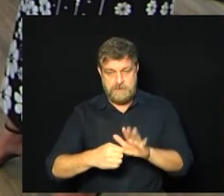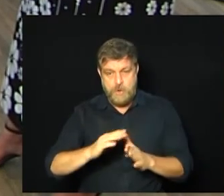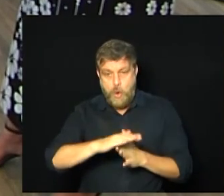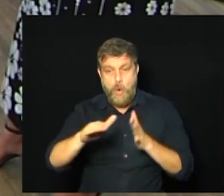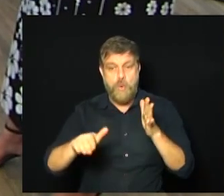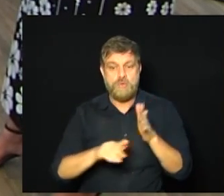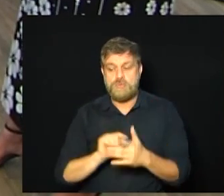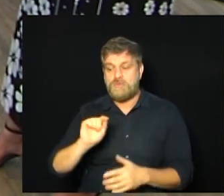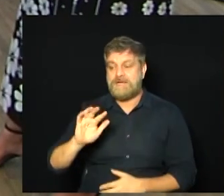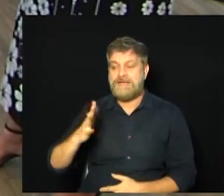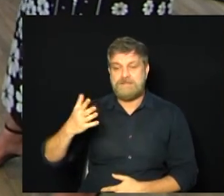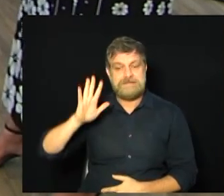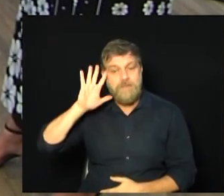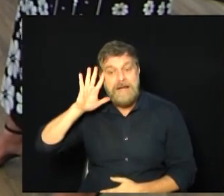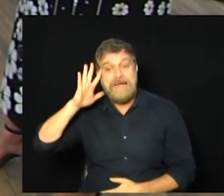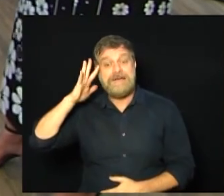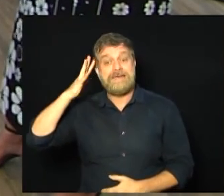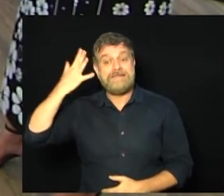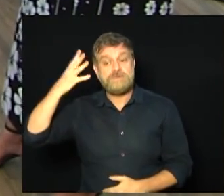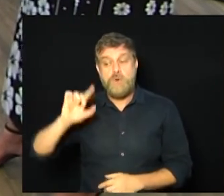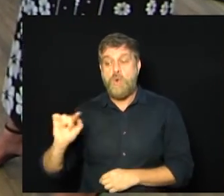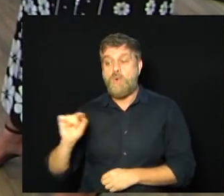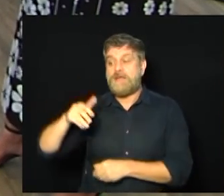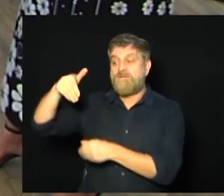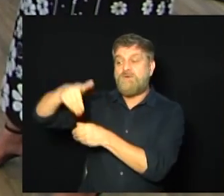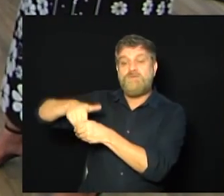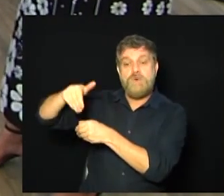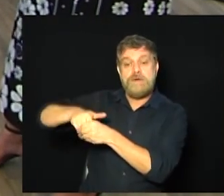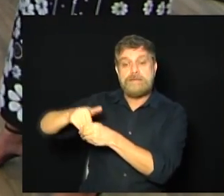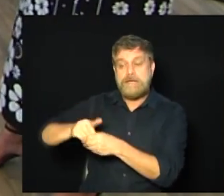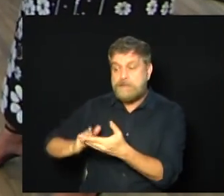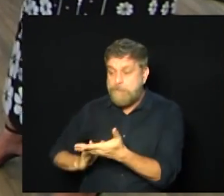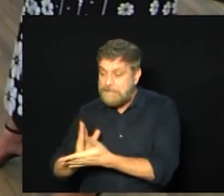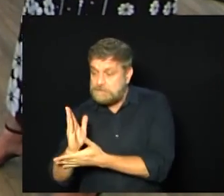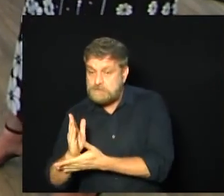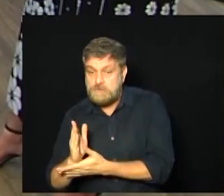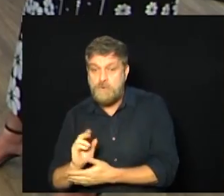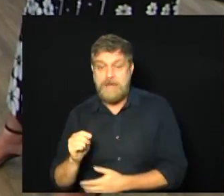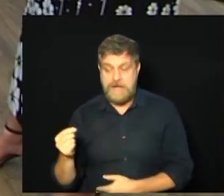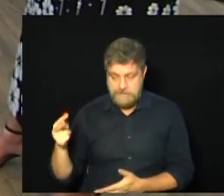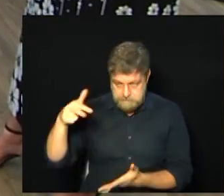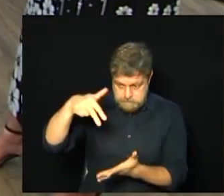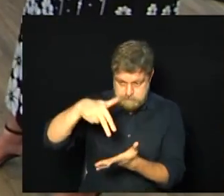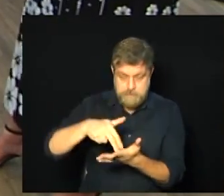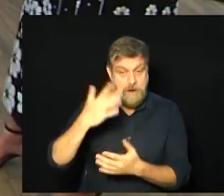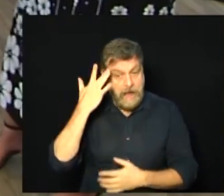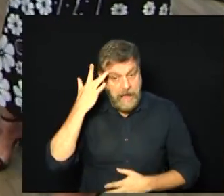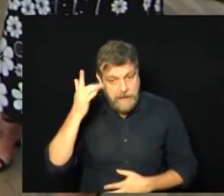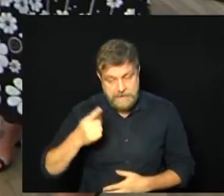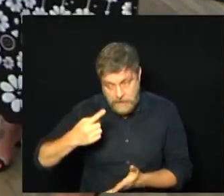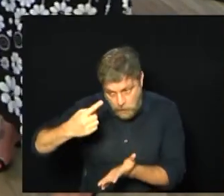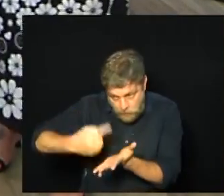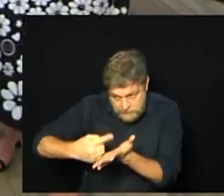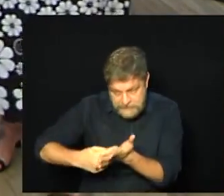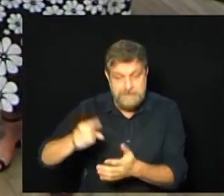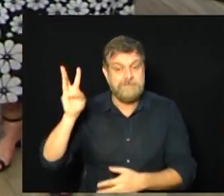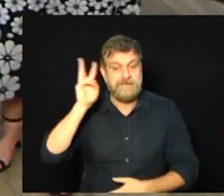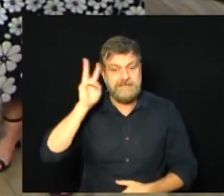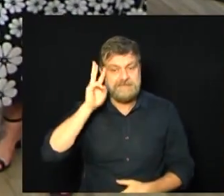essas decisões, o que será votado, o que será aprovado ou não, amanhã aqui. Combinado, até essa terça. Até.